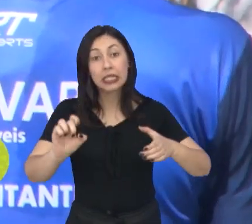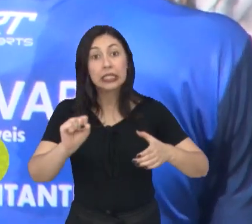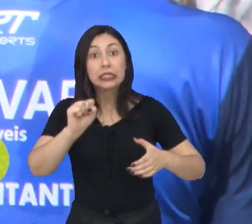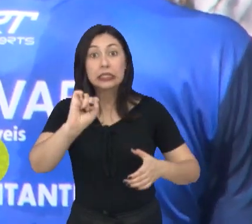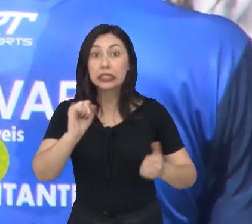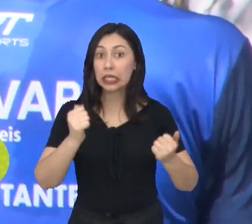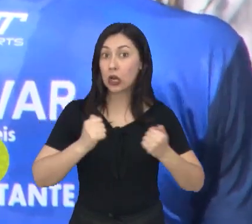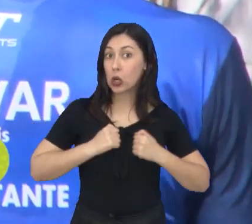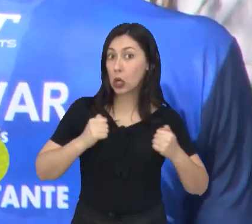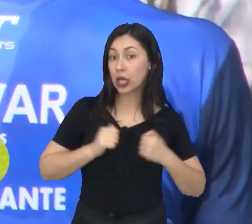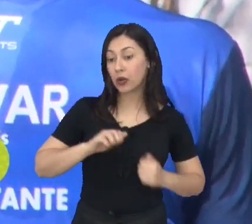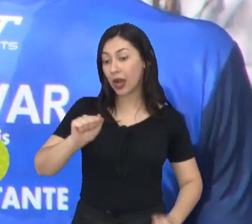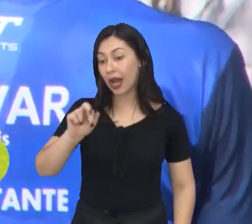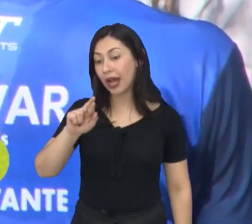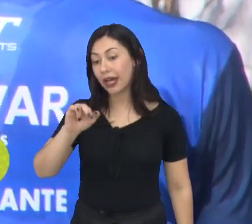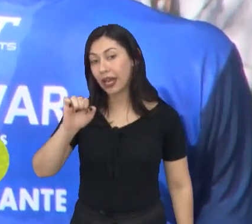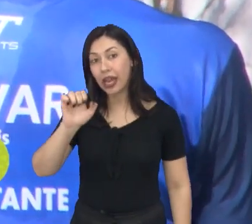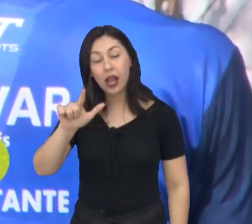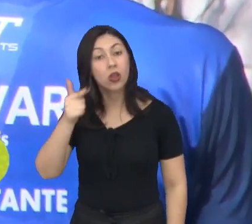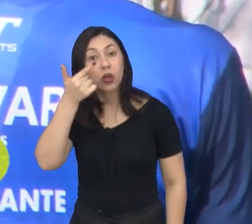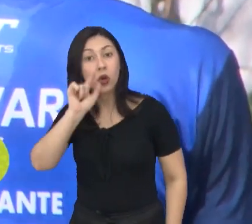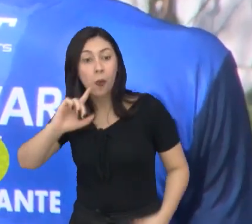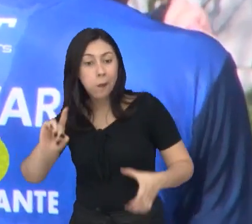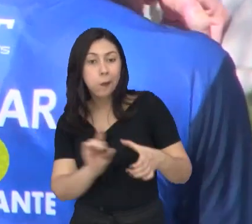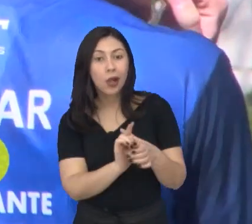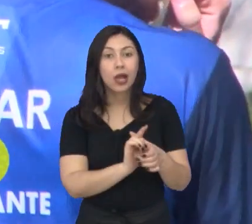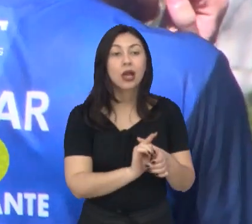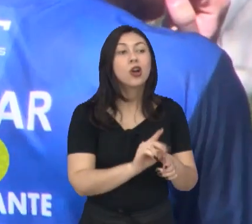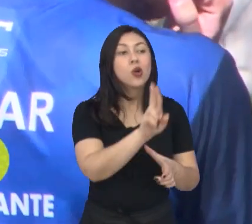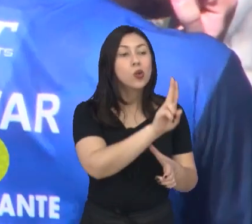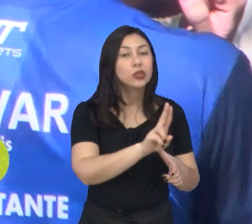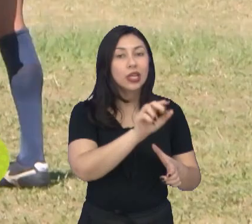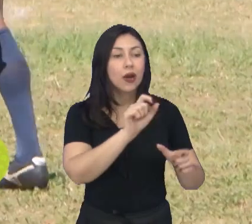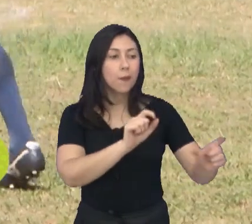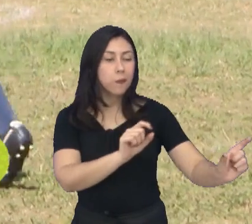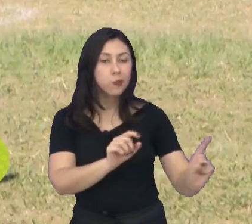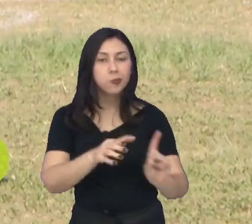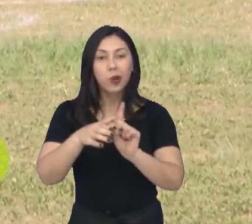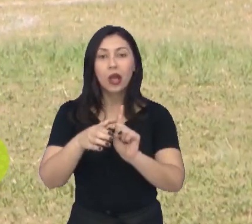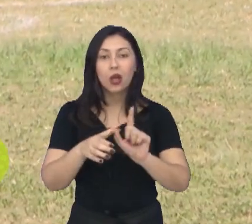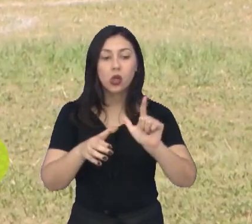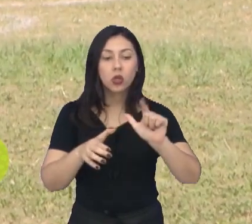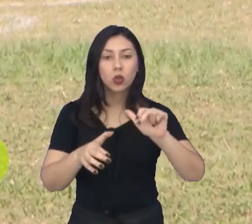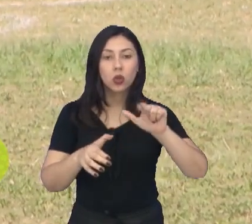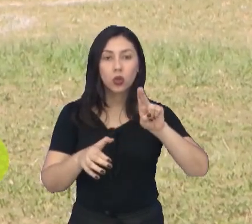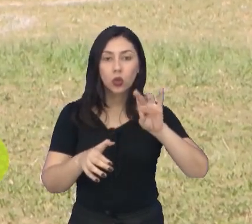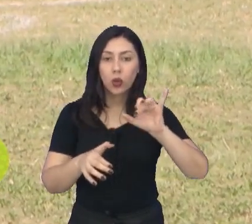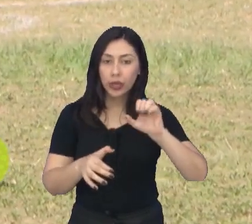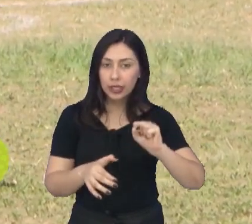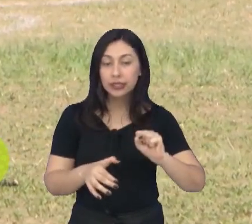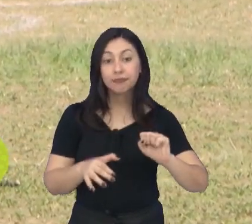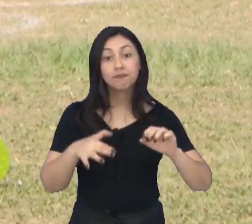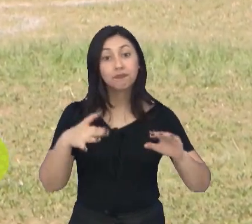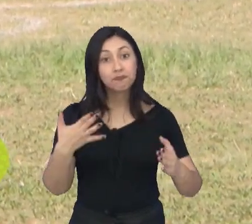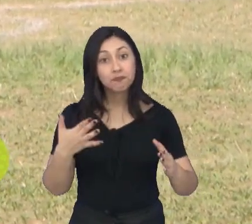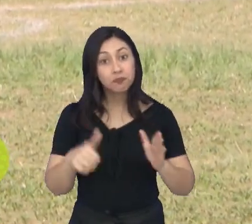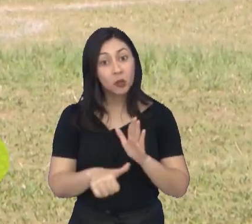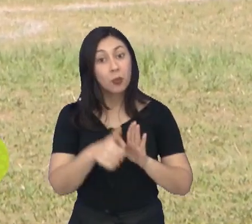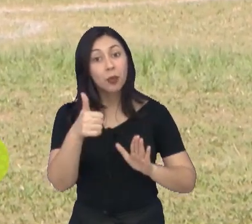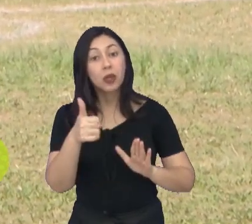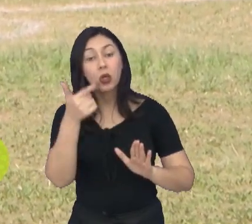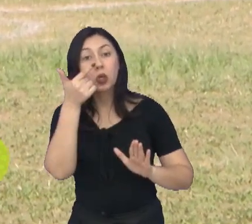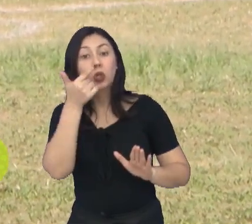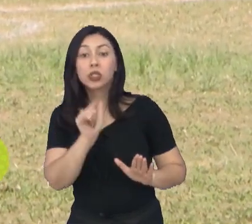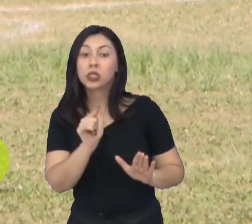tenha condições, Luiz Augusto deve ser mantido no time titular. Na sua estreia com a camisa da Águia, o goleiro saiu de campo contra